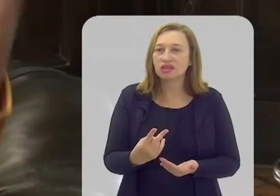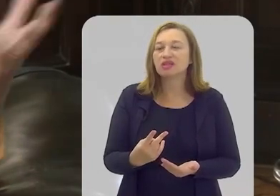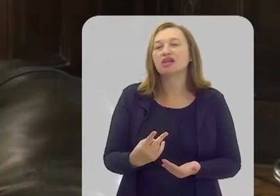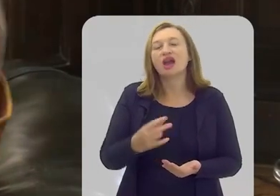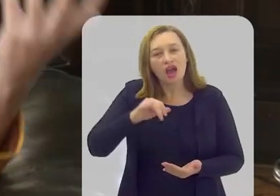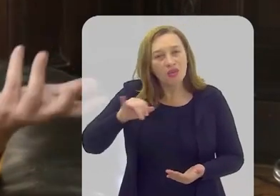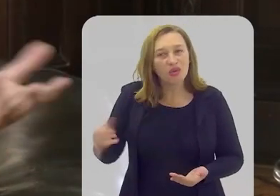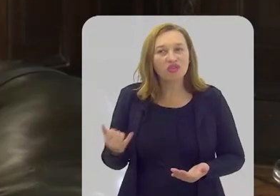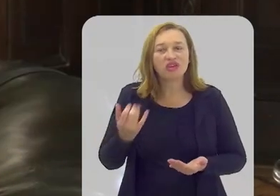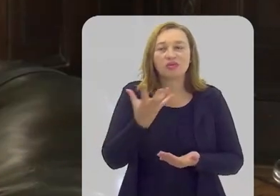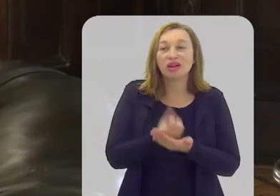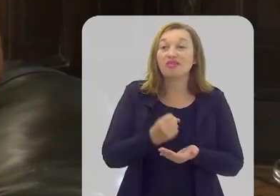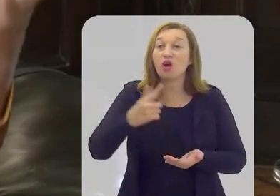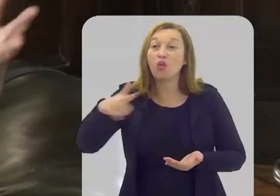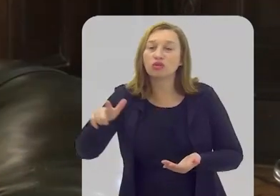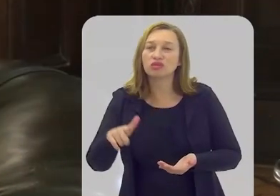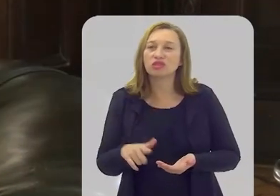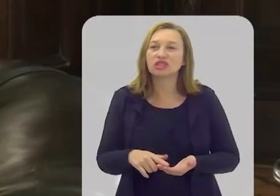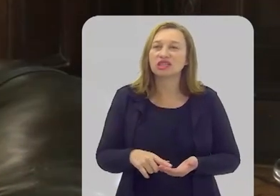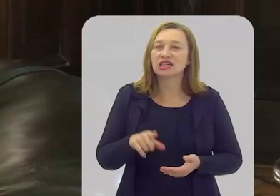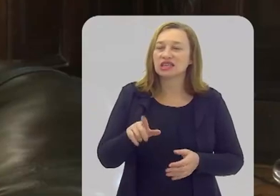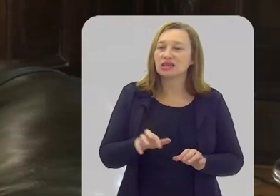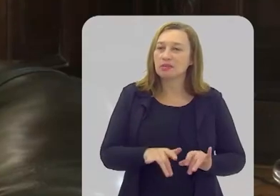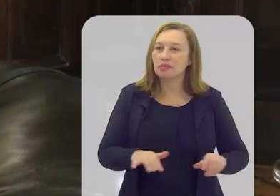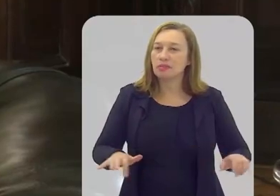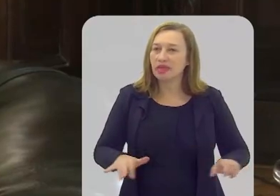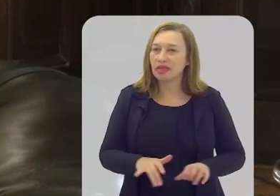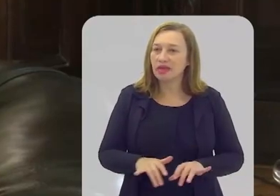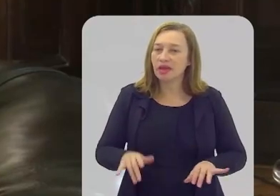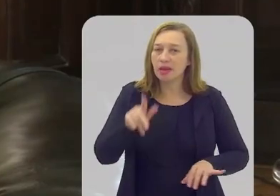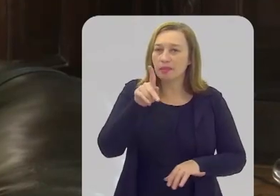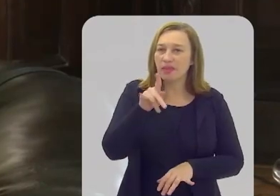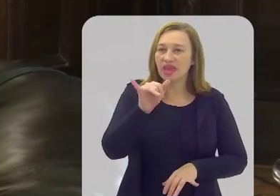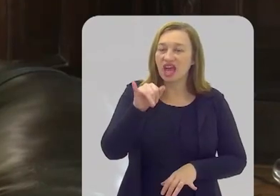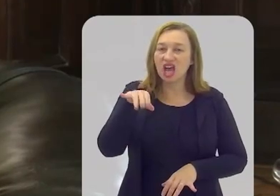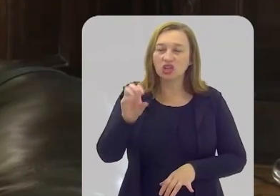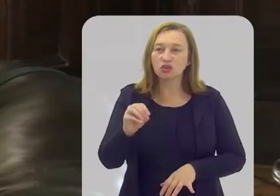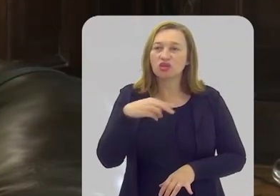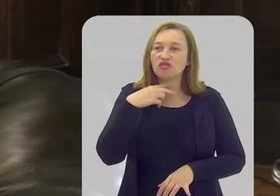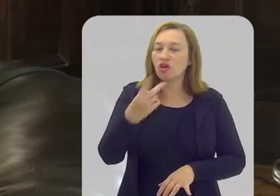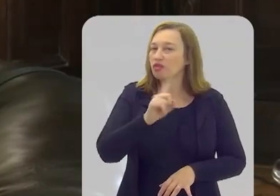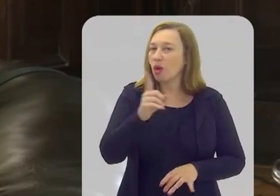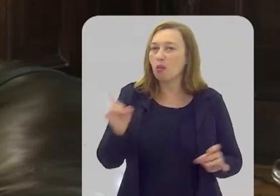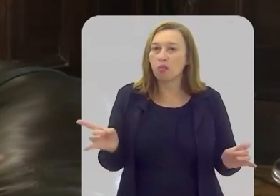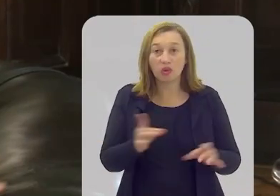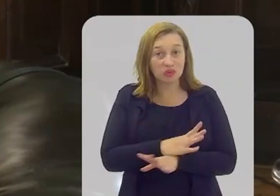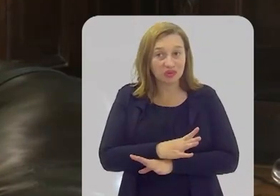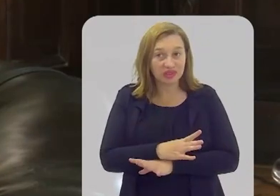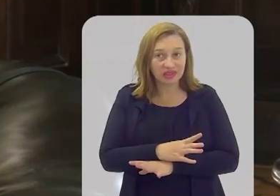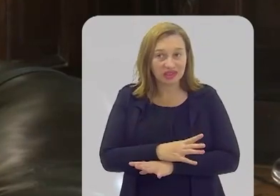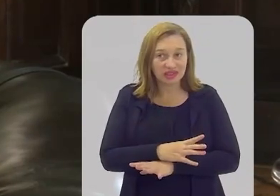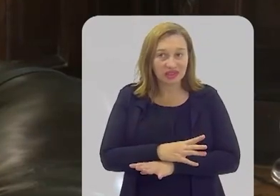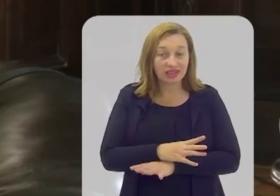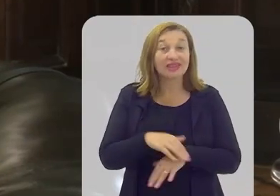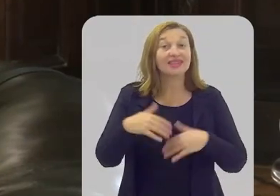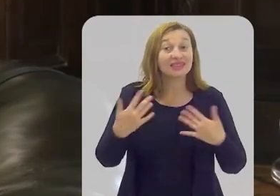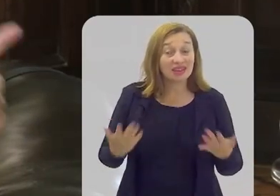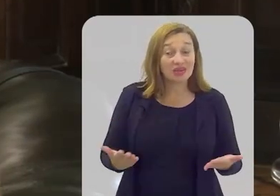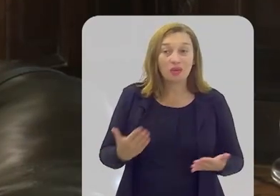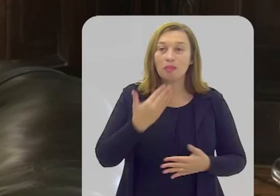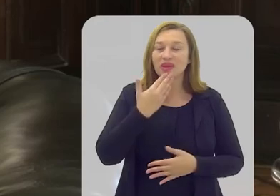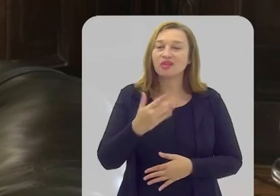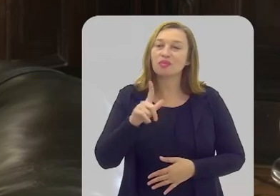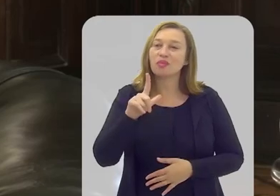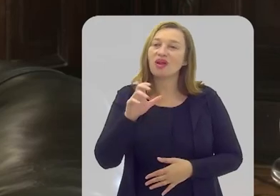ele é muito virtuoso, aproveitei ele para gravar outro. E aí esse piano e voz não estava pronta ainda. Não